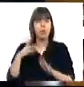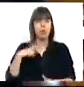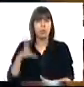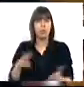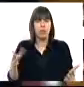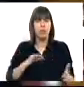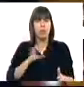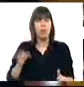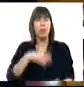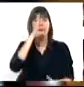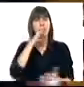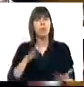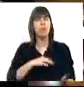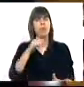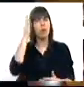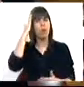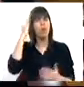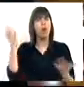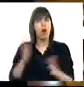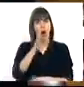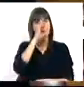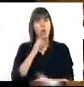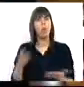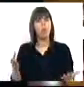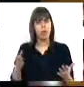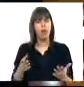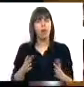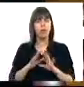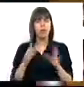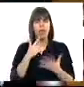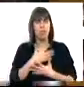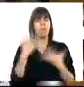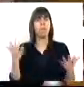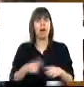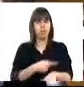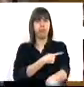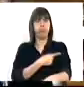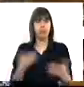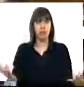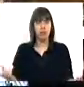país, Sr. Primeiro-Ministro. O senhor não acha que o Governo chegou longe demais?